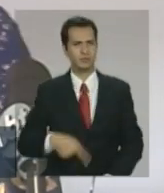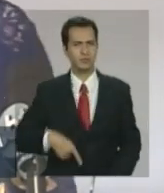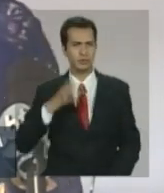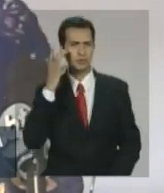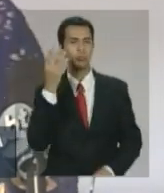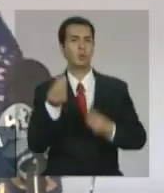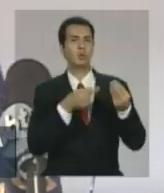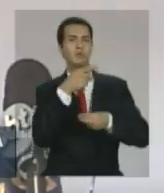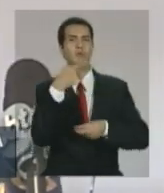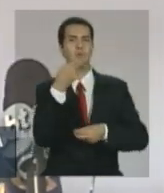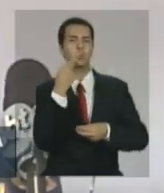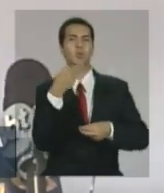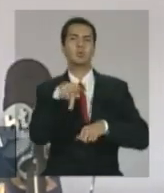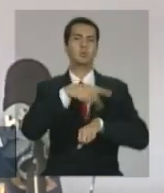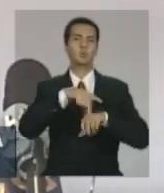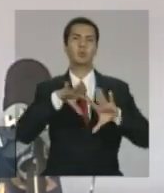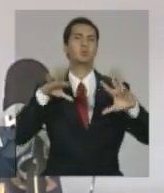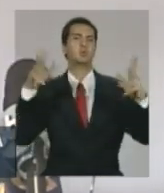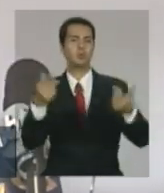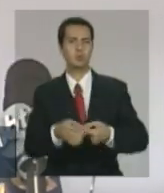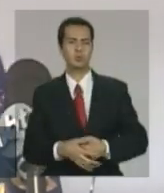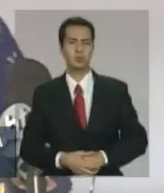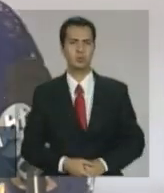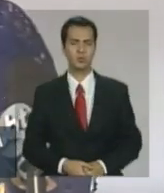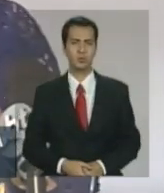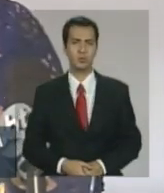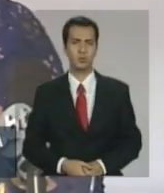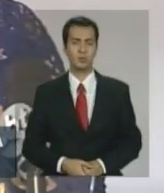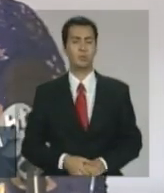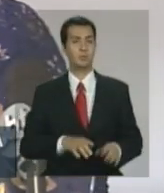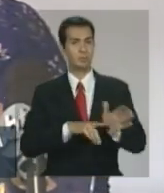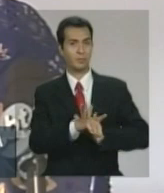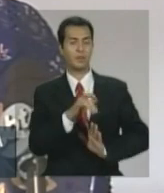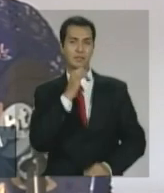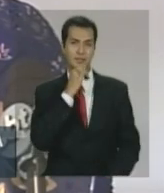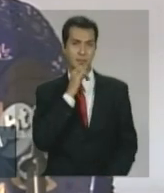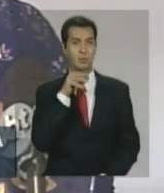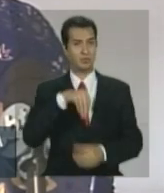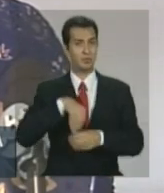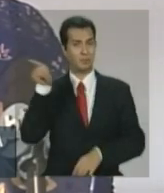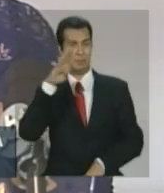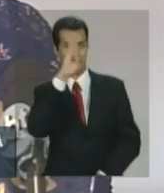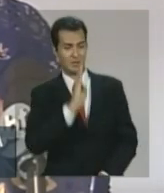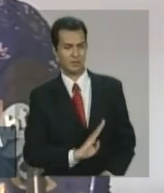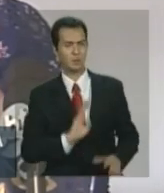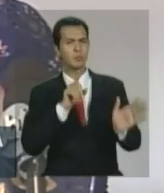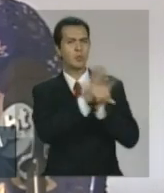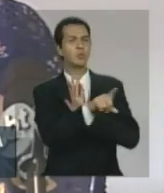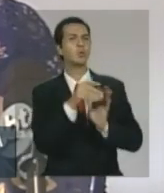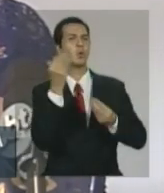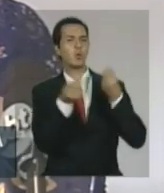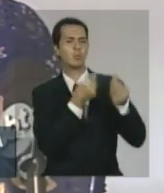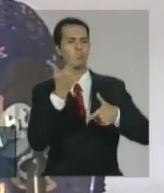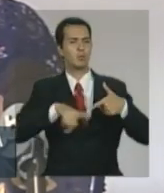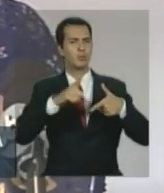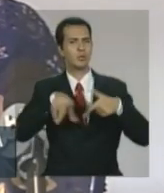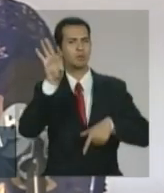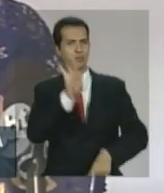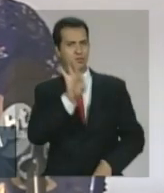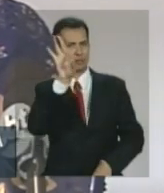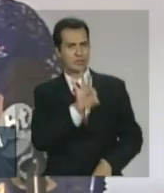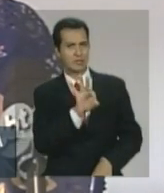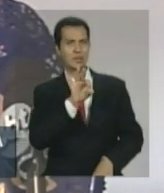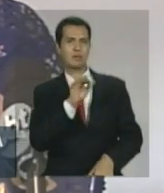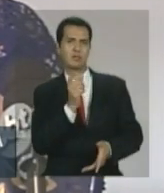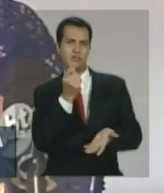Brasil. Para nós... Só pergunta, presidente. No caso do Brasil, se fala muito do problema da taxa de investimento. E há quem diga que só